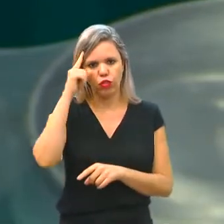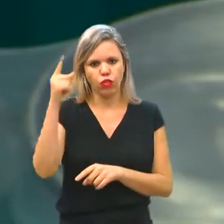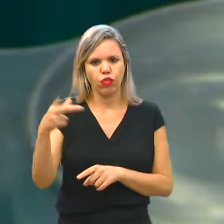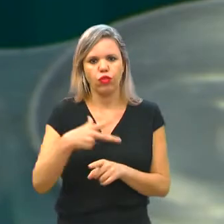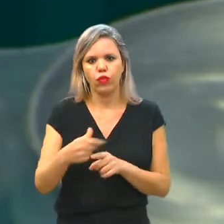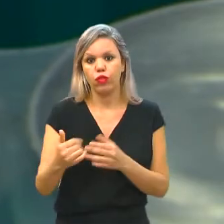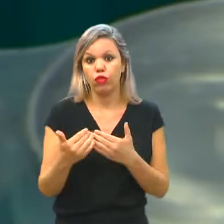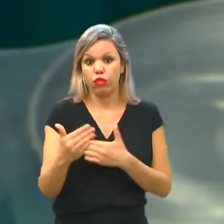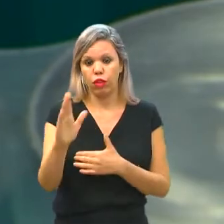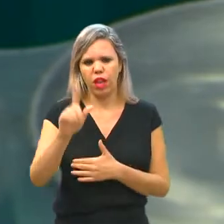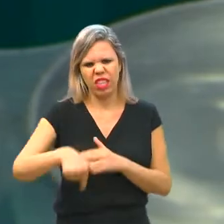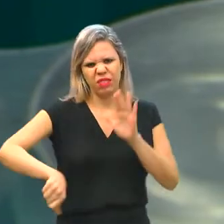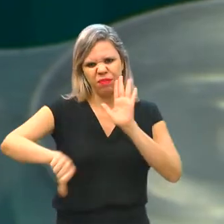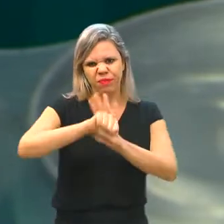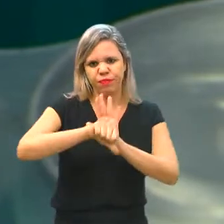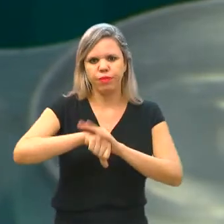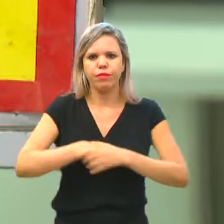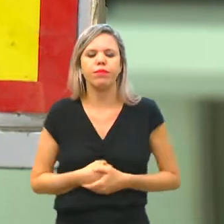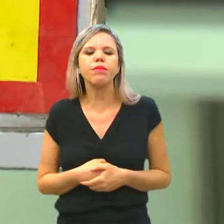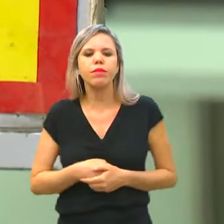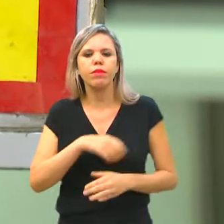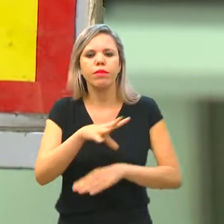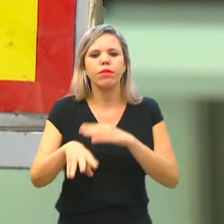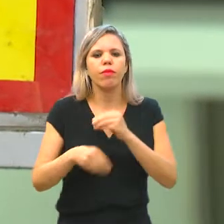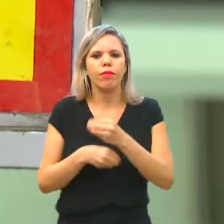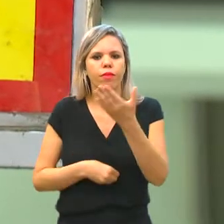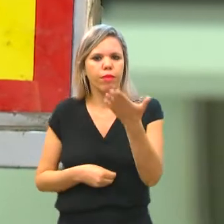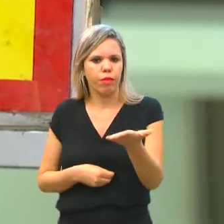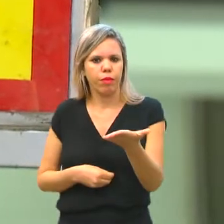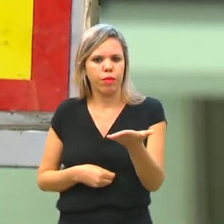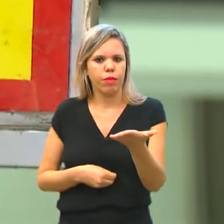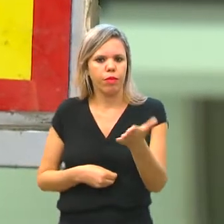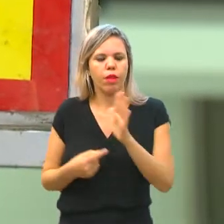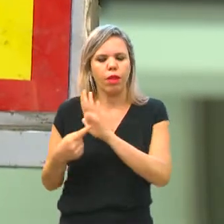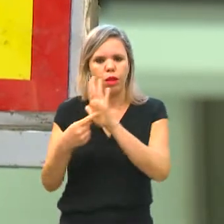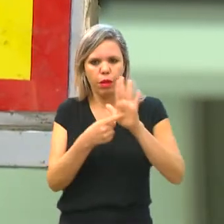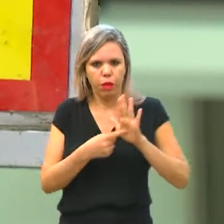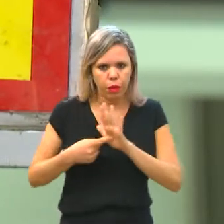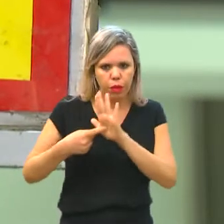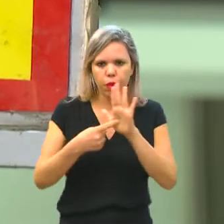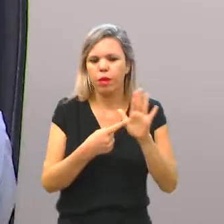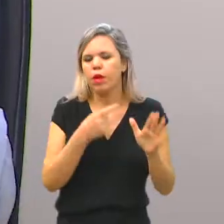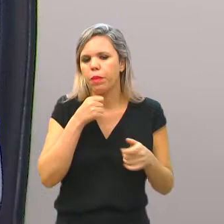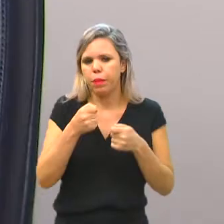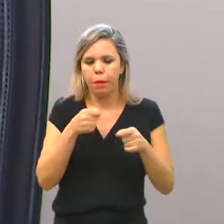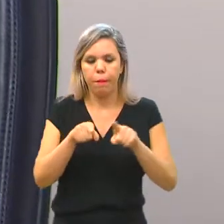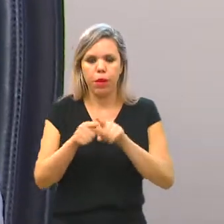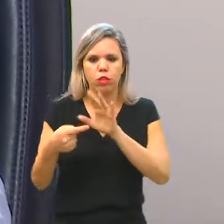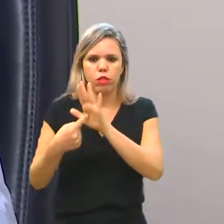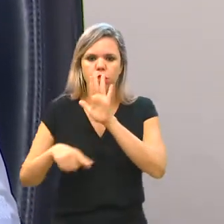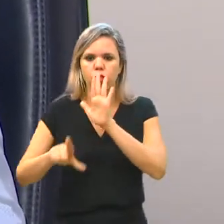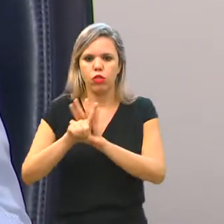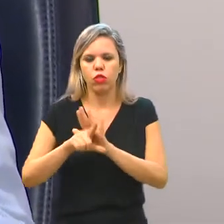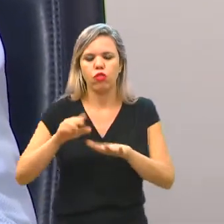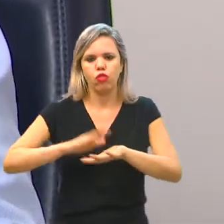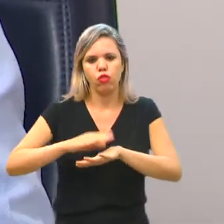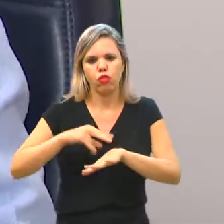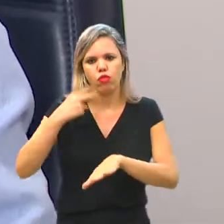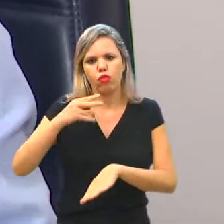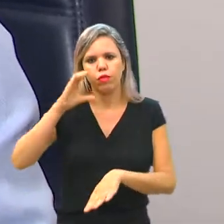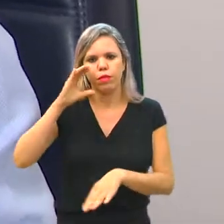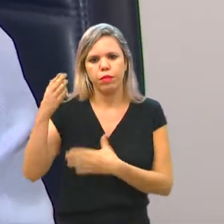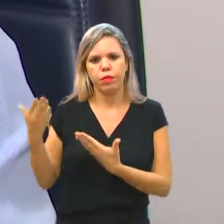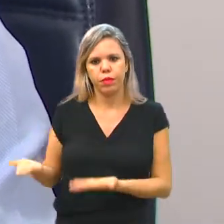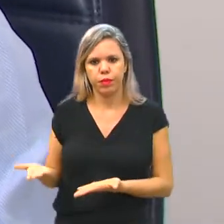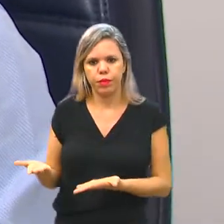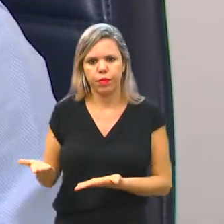de validade expirada é crime. E complementando esta matéria, em Campinas, existe uma lei de autoria do vereador